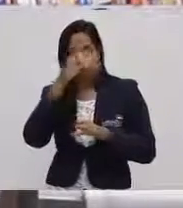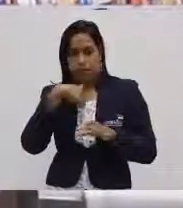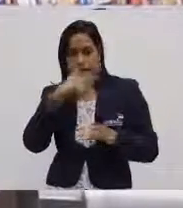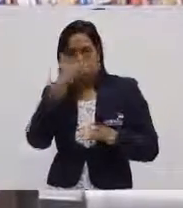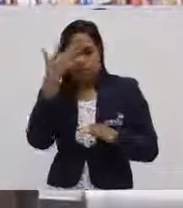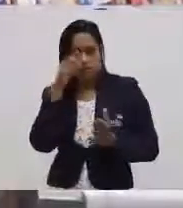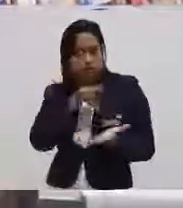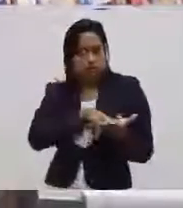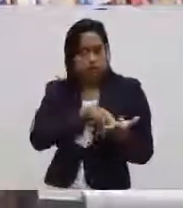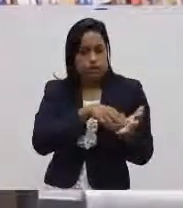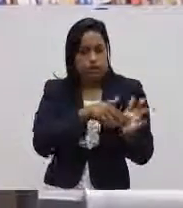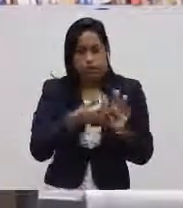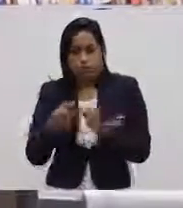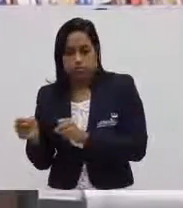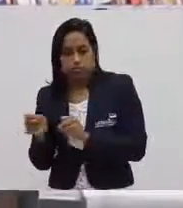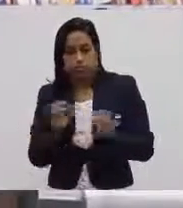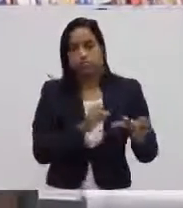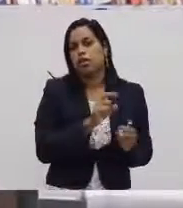lá e para cá a todo momento.